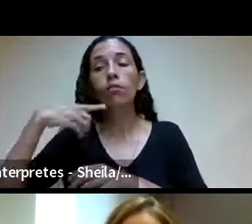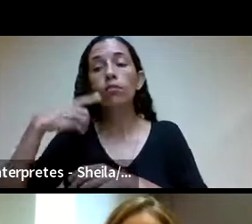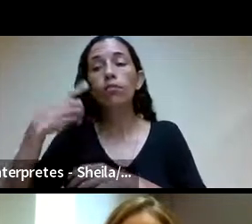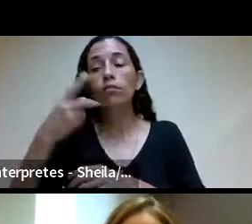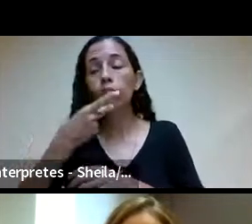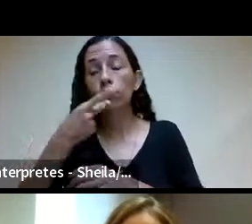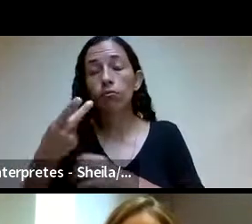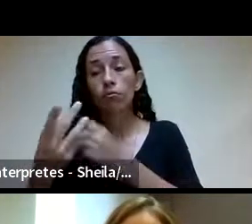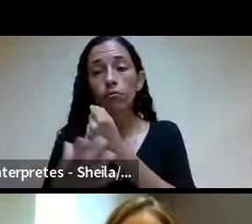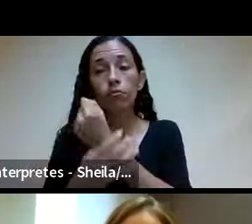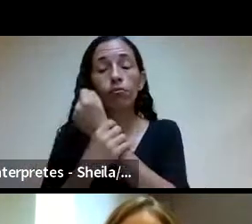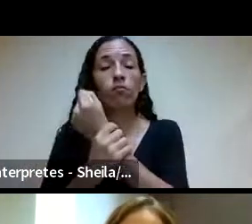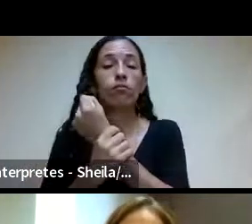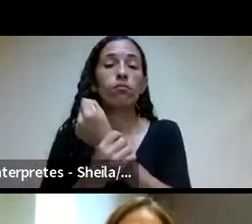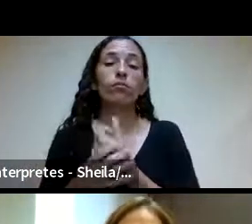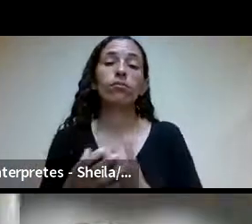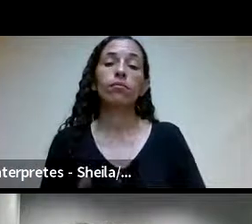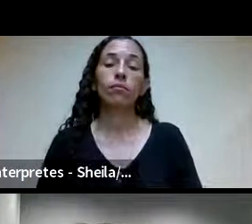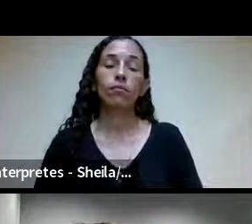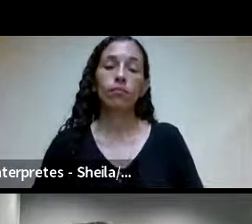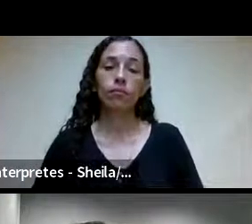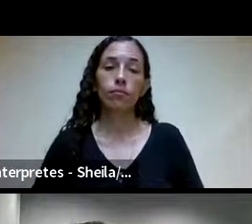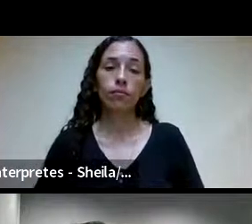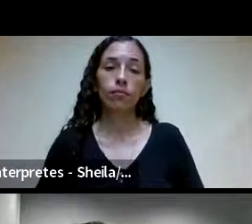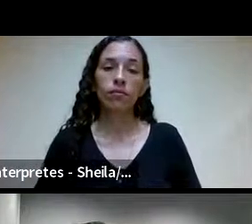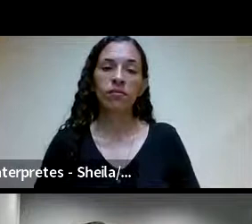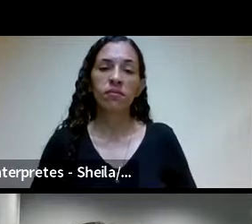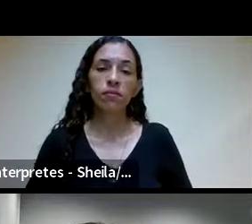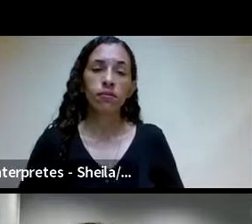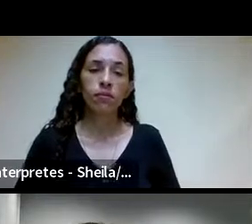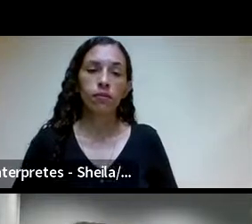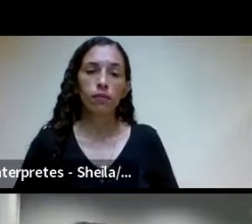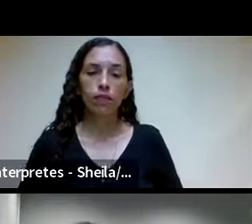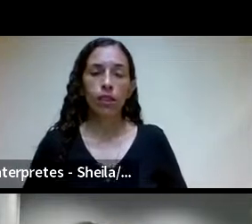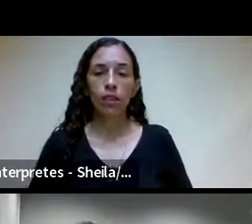tempo regimental ao advogado. Tiziana, agora é? Doutora Tiziana. Ela já está indo. Doutora Tiziana.